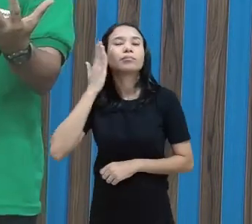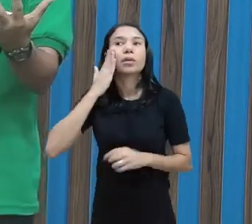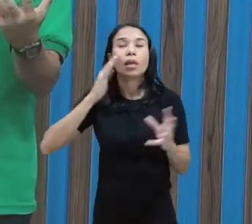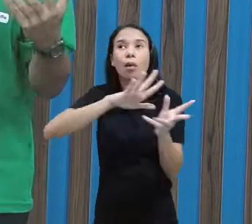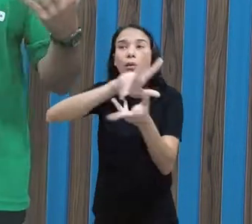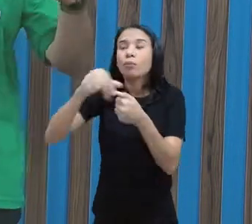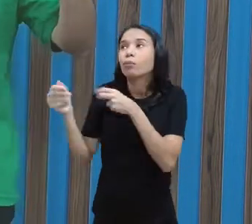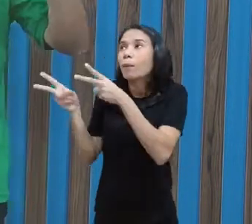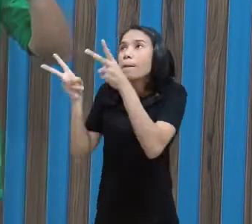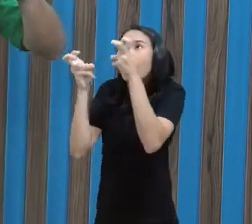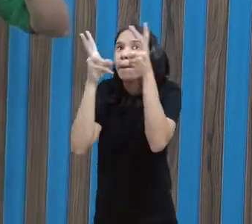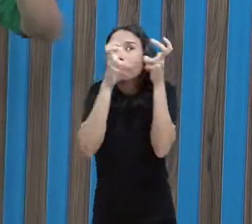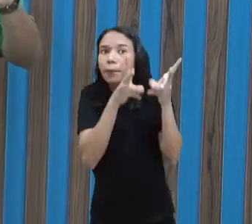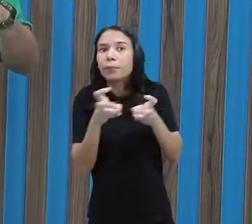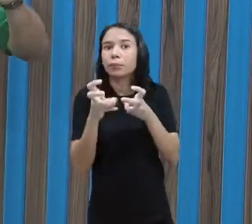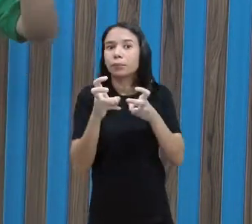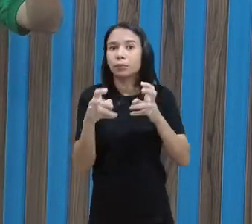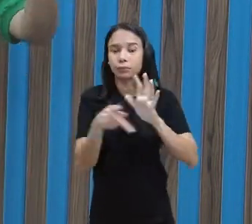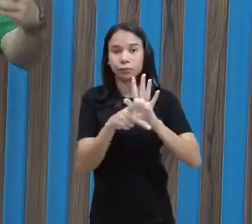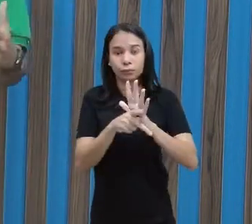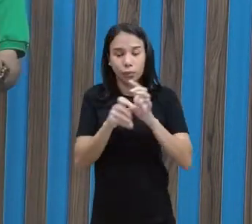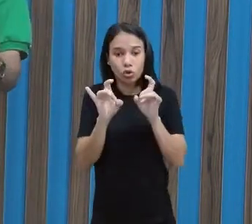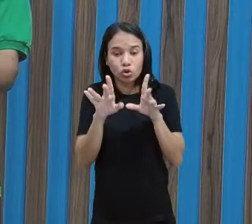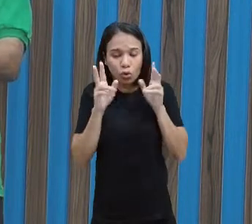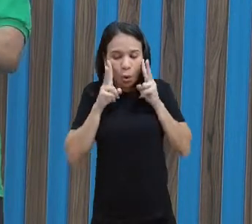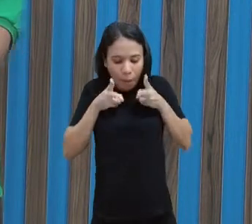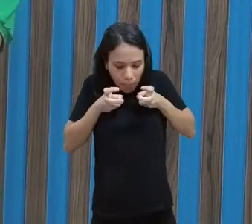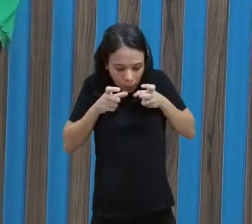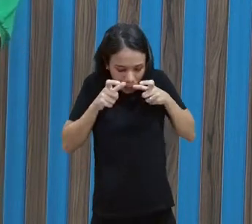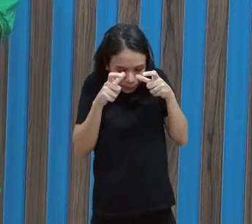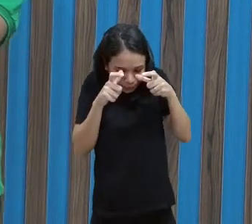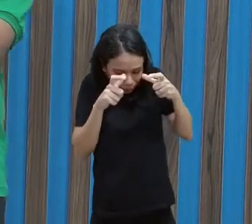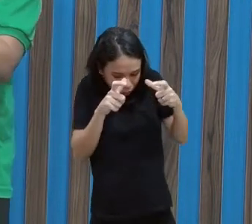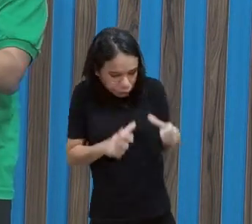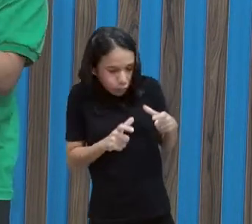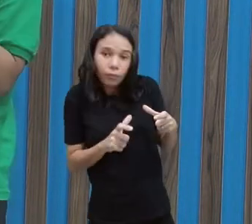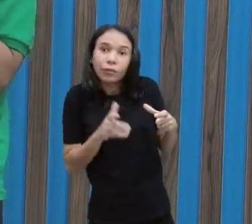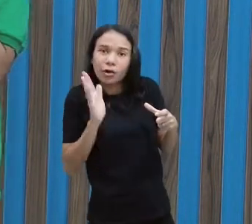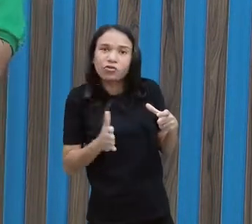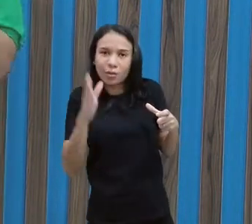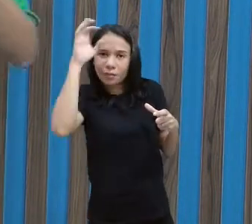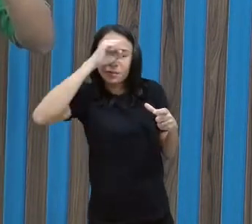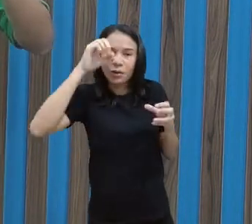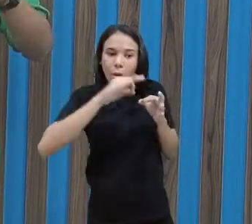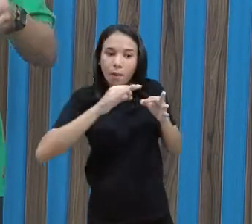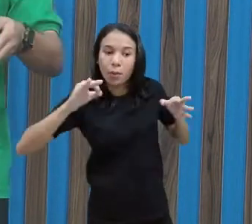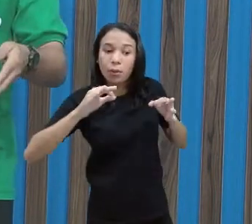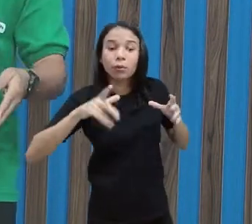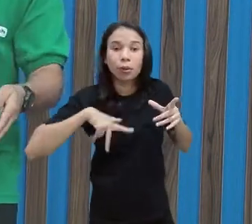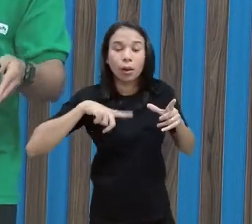nosso redor. Não só na escala local, vocês já aprenderam escala, sabem que